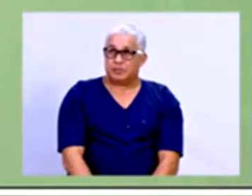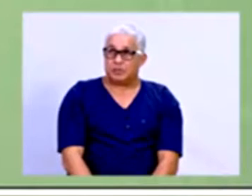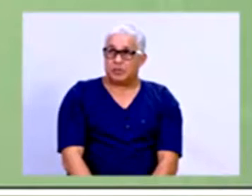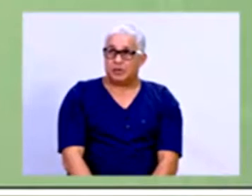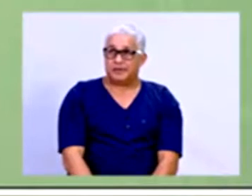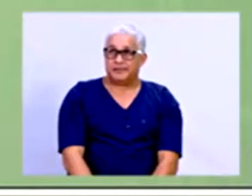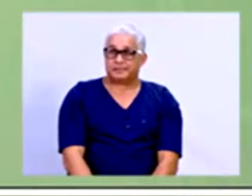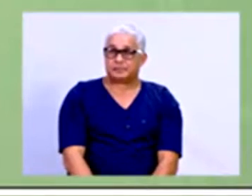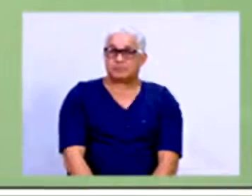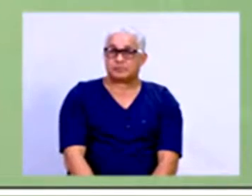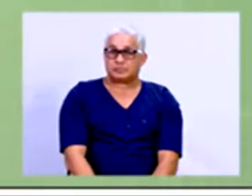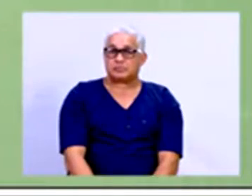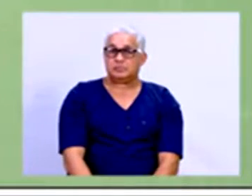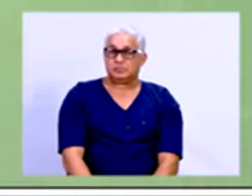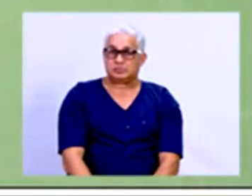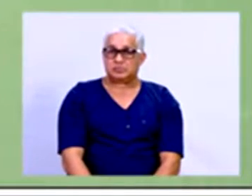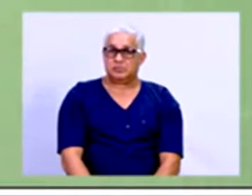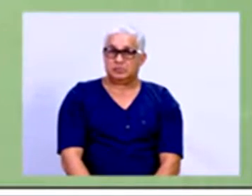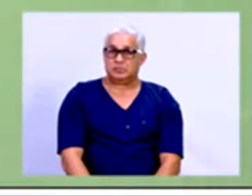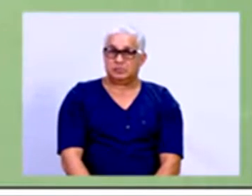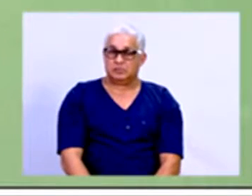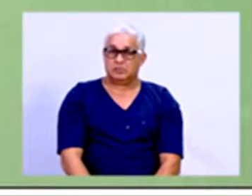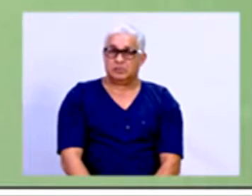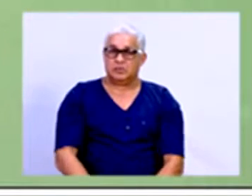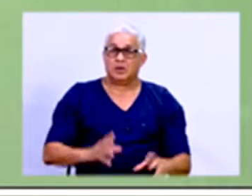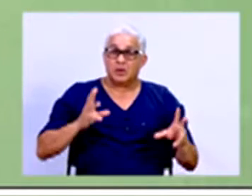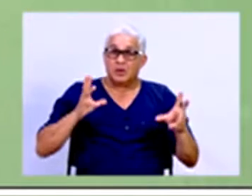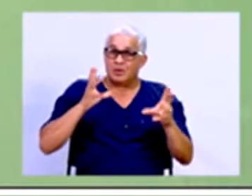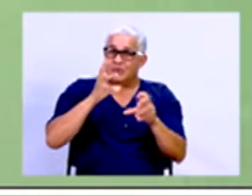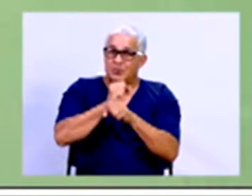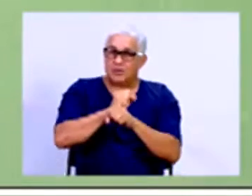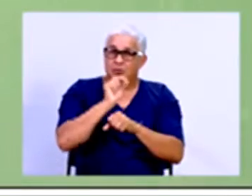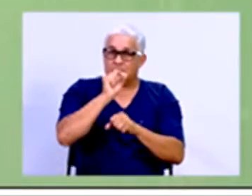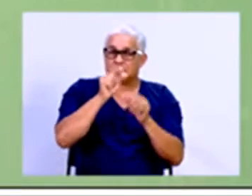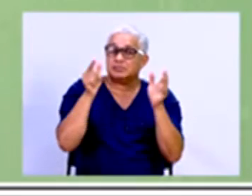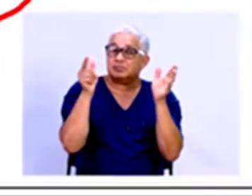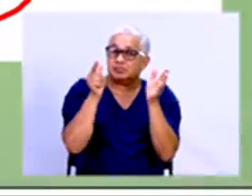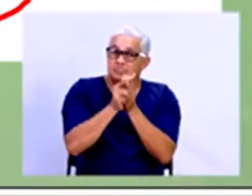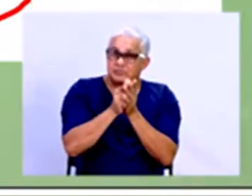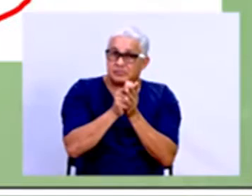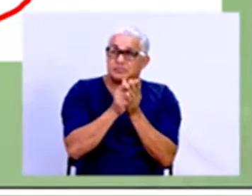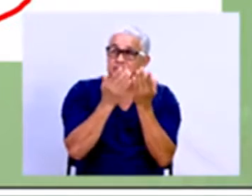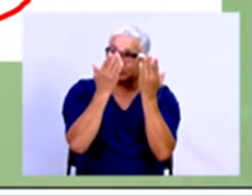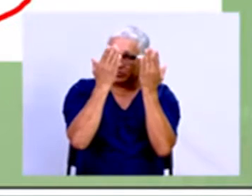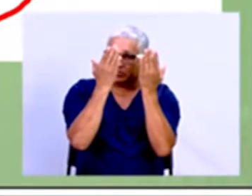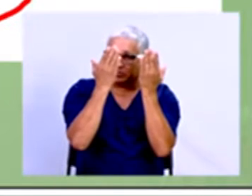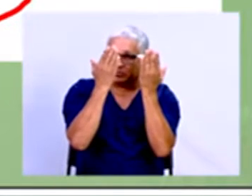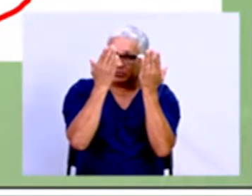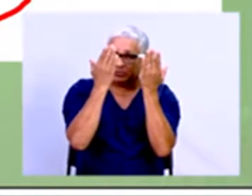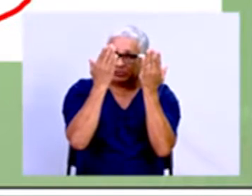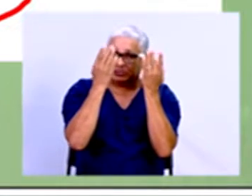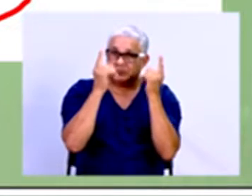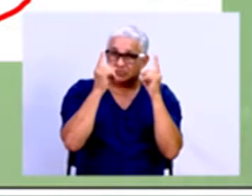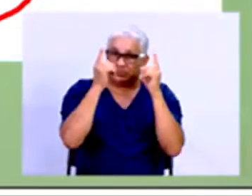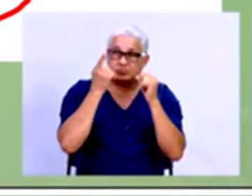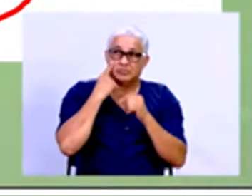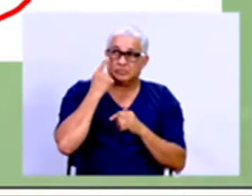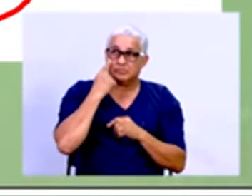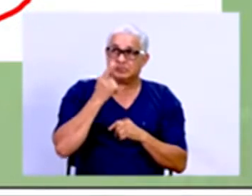Basicamente o resultado dessa informação seria essa página, né? Onde aqui, né,